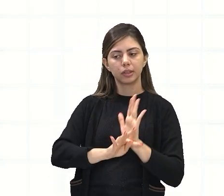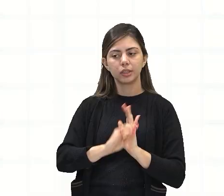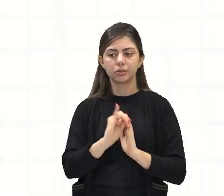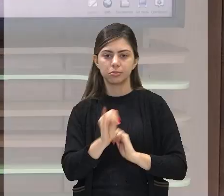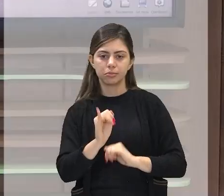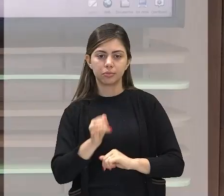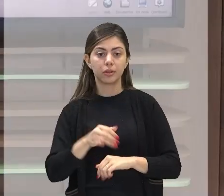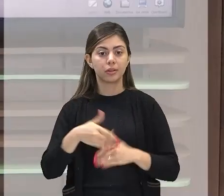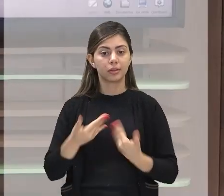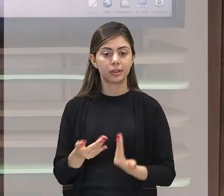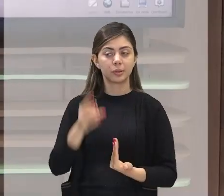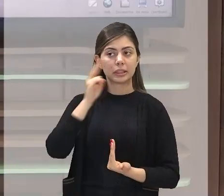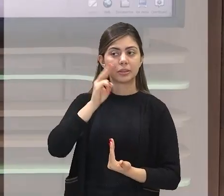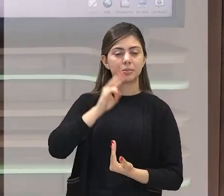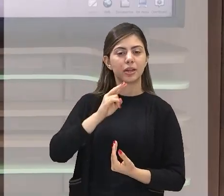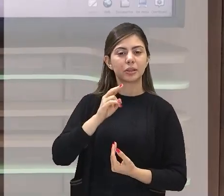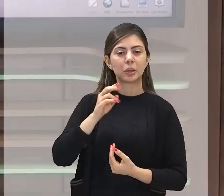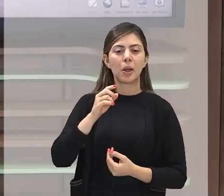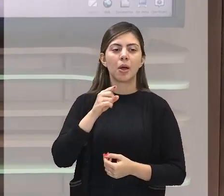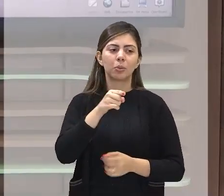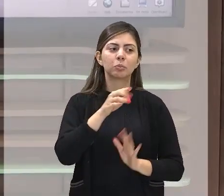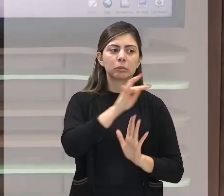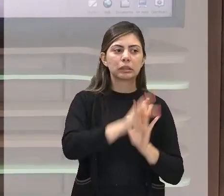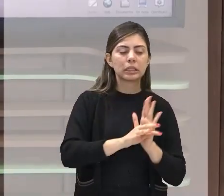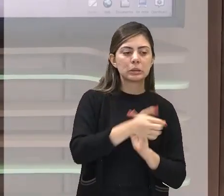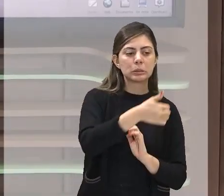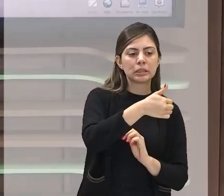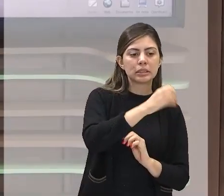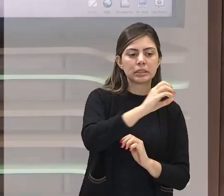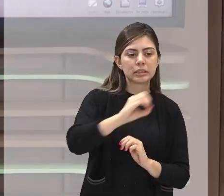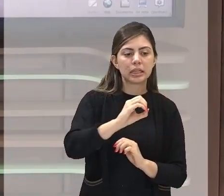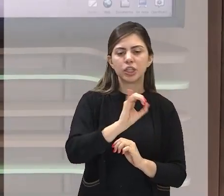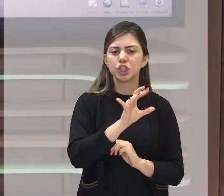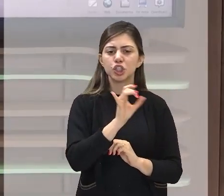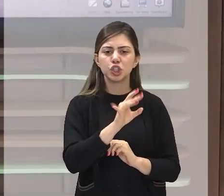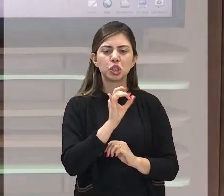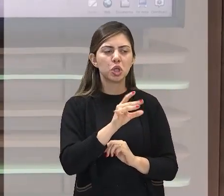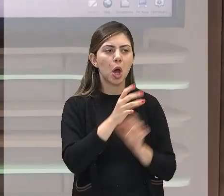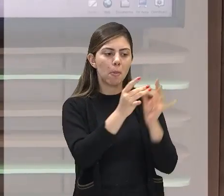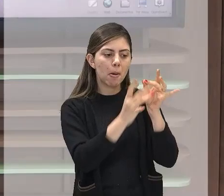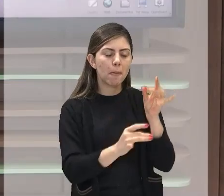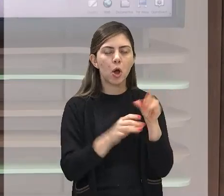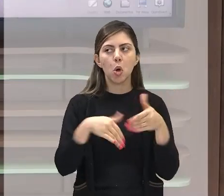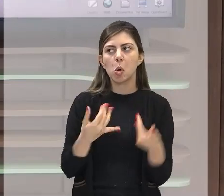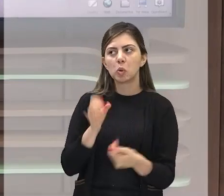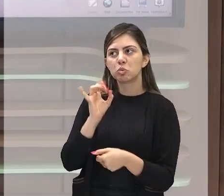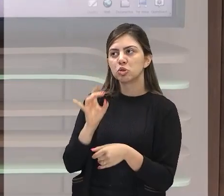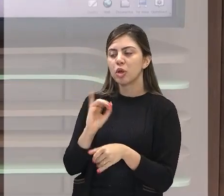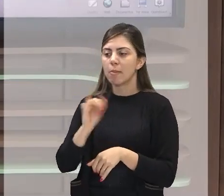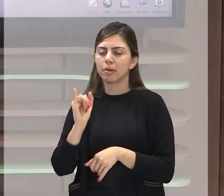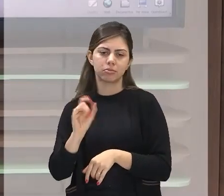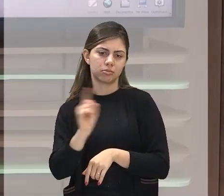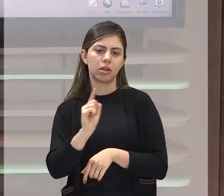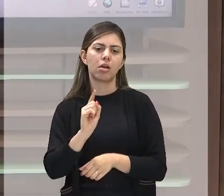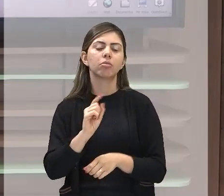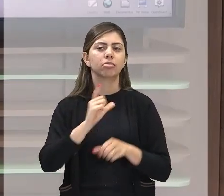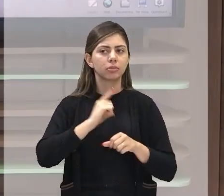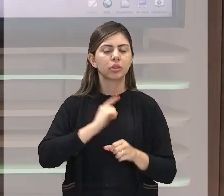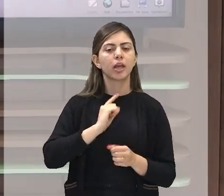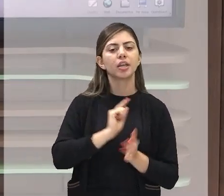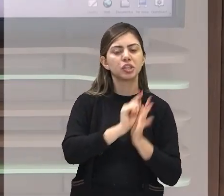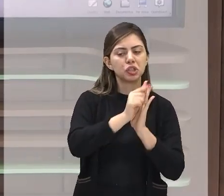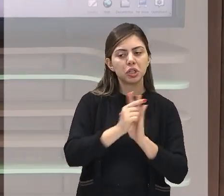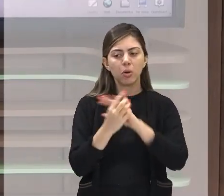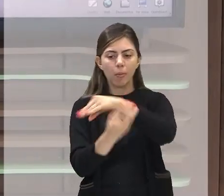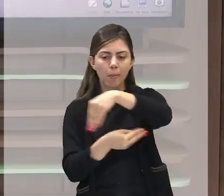texto não é 100% só narrativo, nem 100% só descritivo, né? Predomina uma sequência,